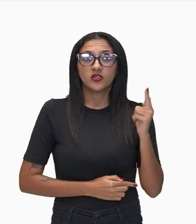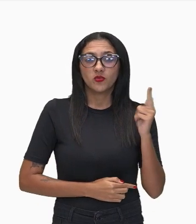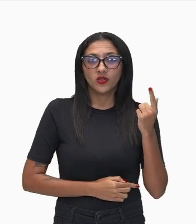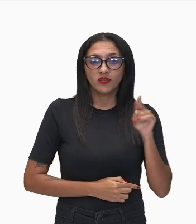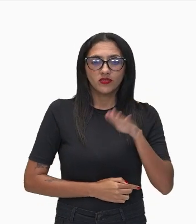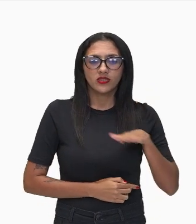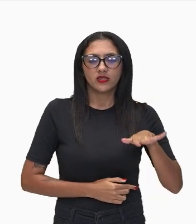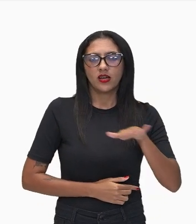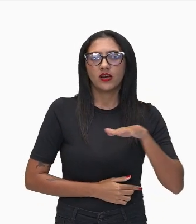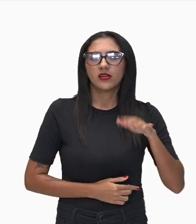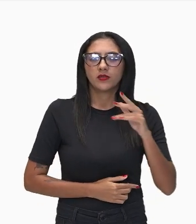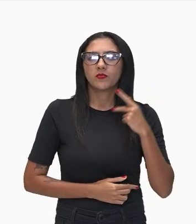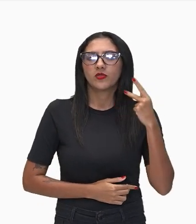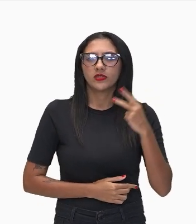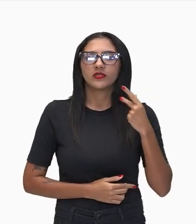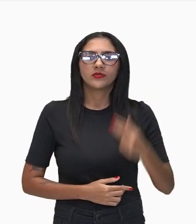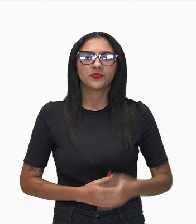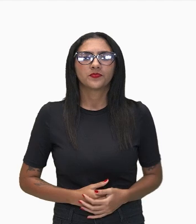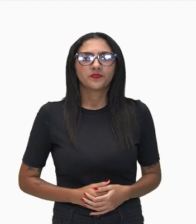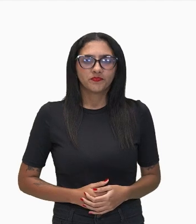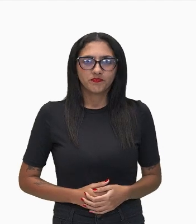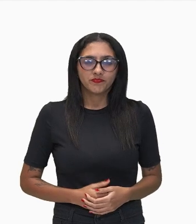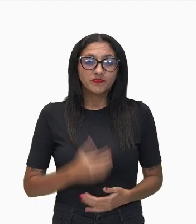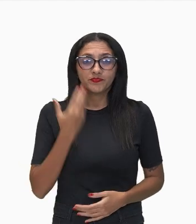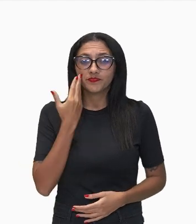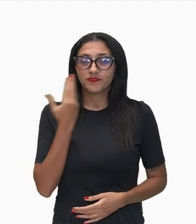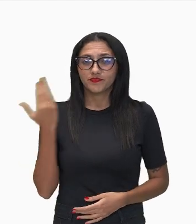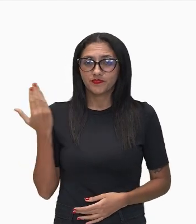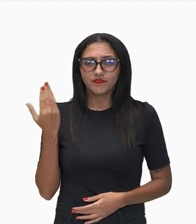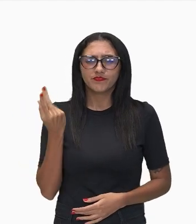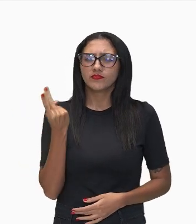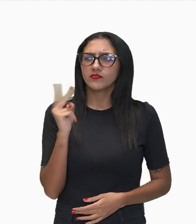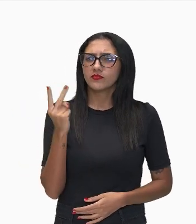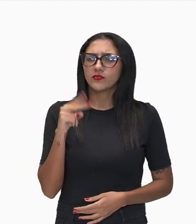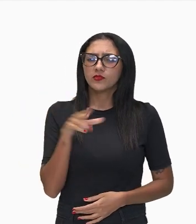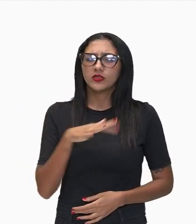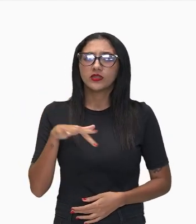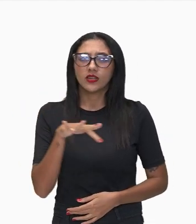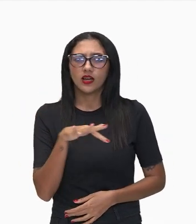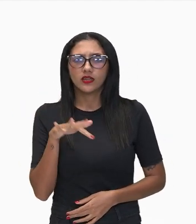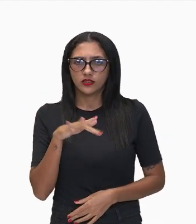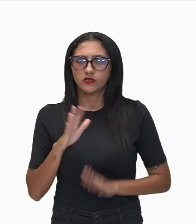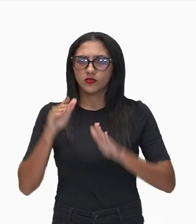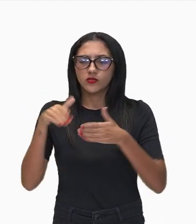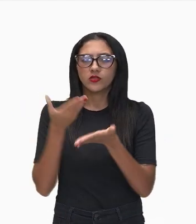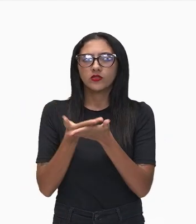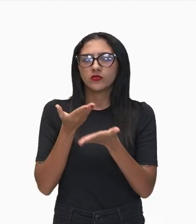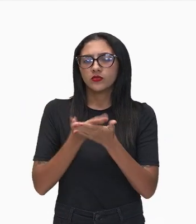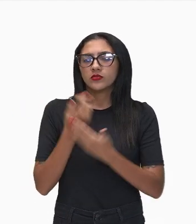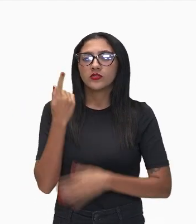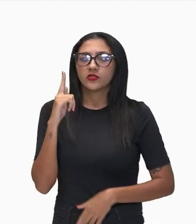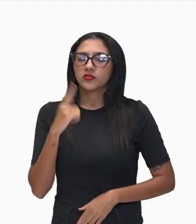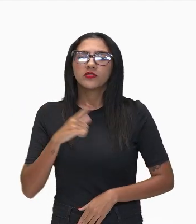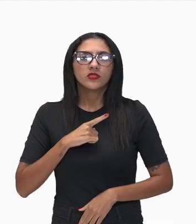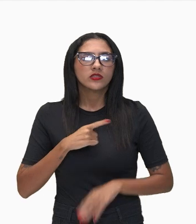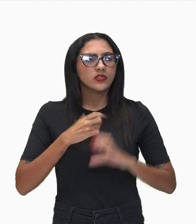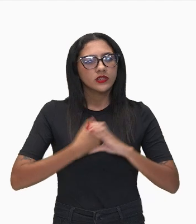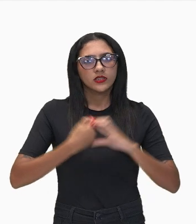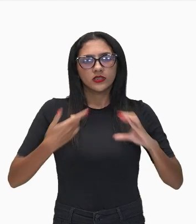vai dar uma olhada aí nessa tela, né? Que são dois ramos da geografia, né? Que se